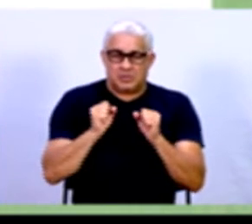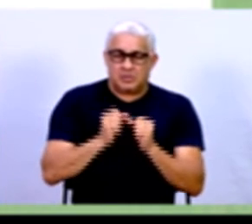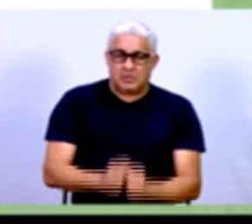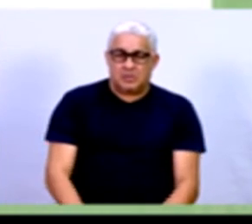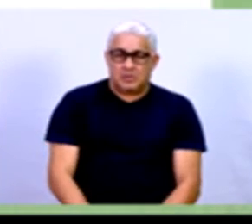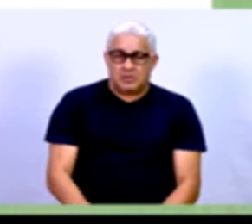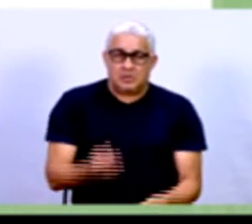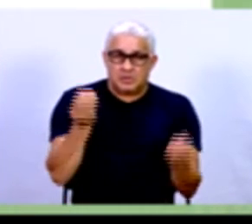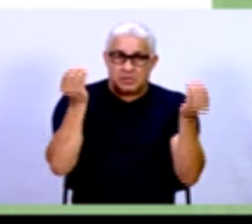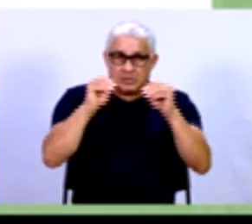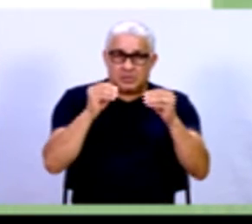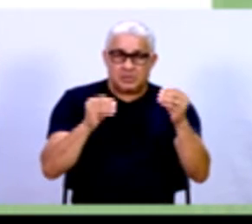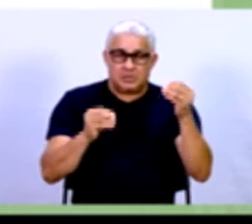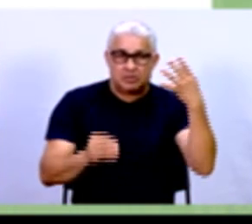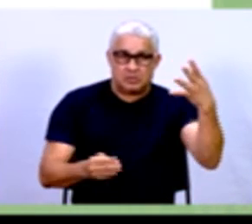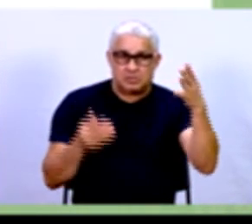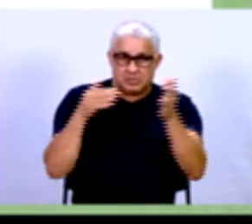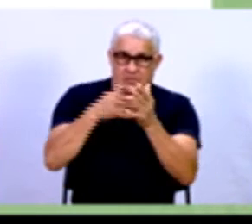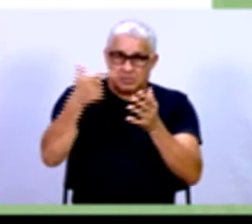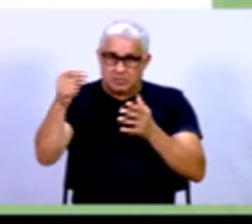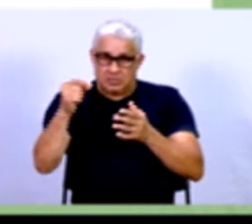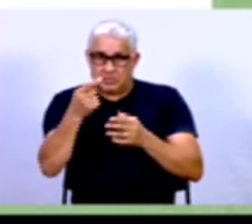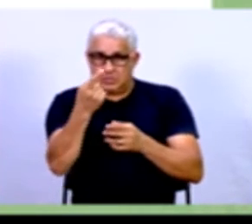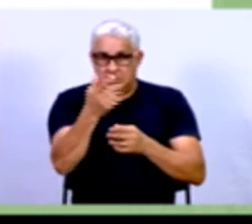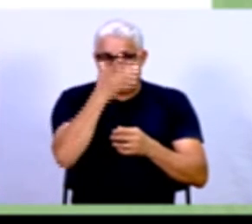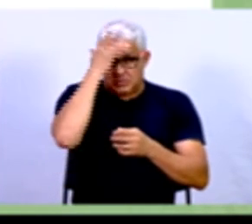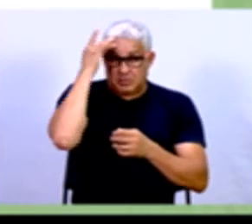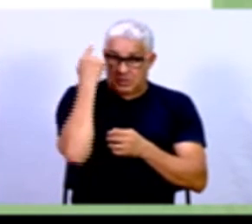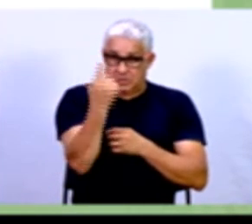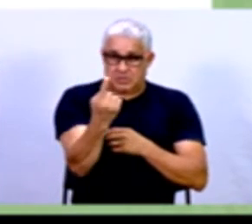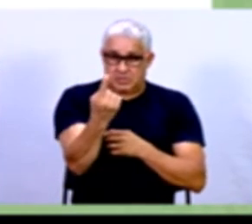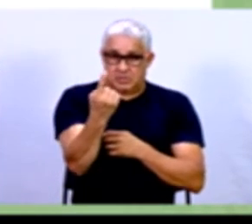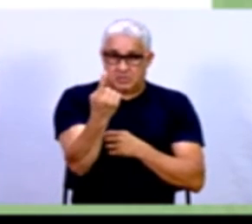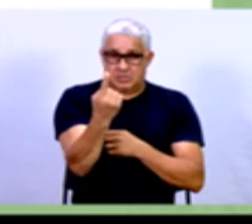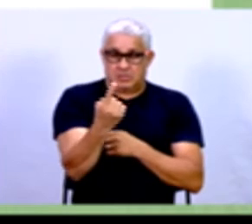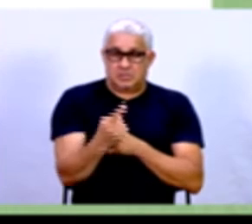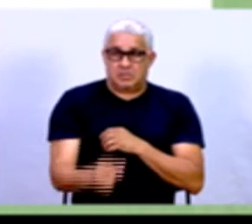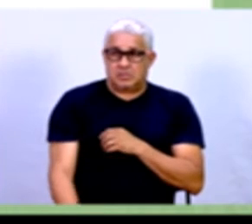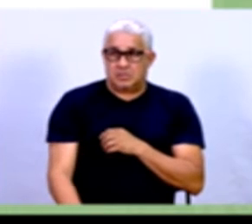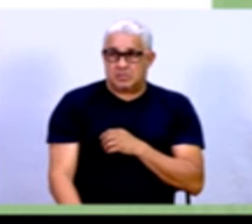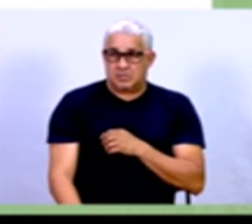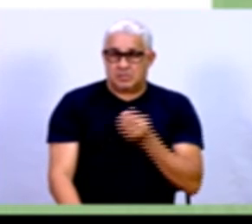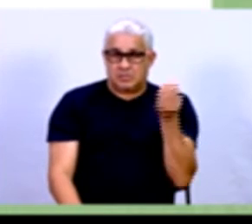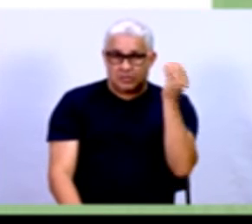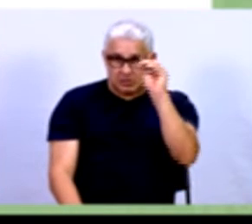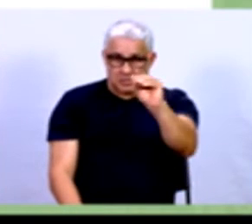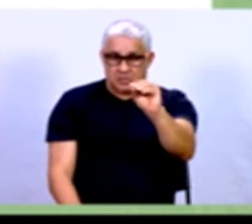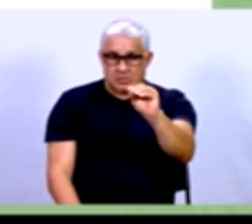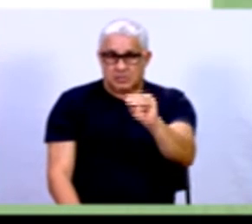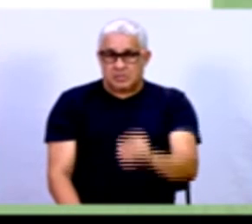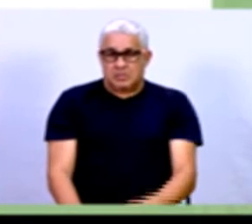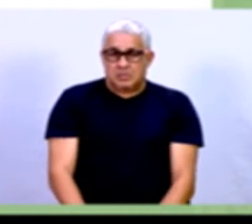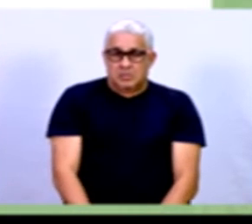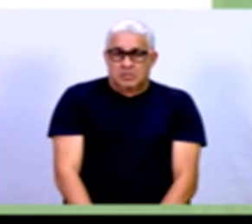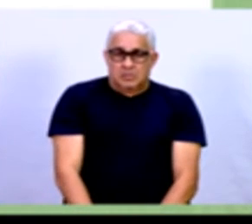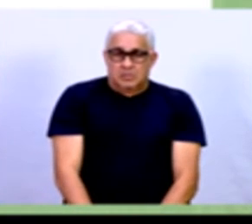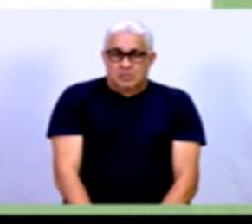ó, de 4 a 20, uma pessoa só. Então, a gente tem aqui